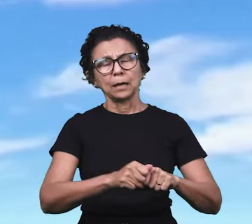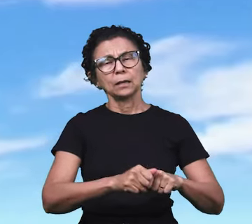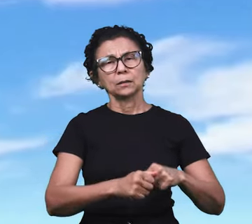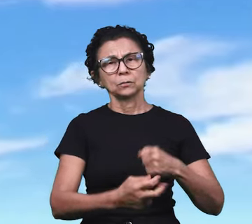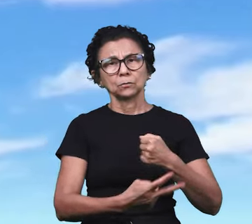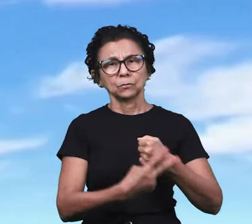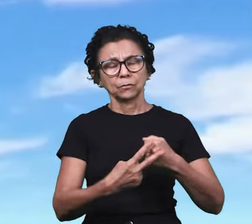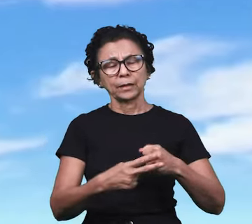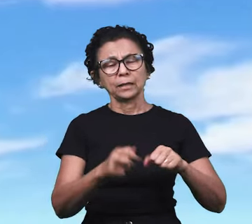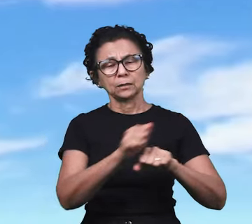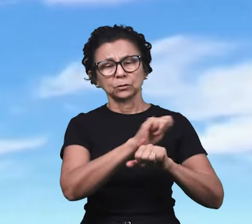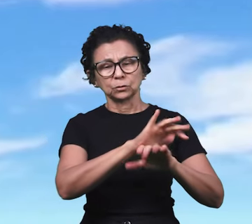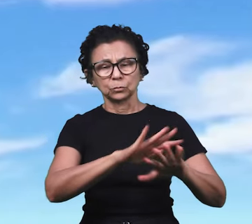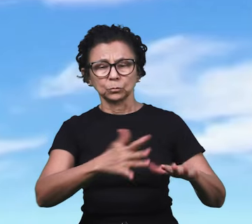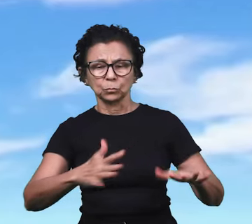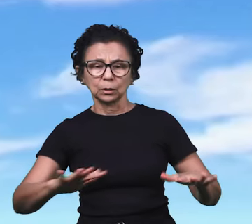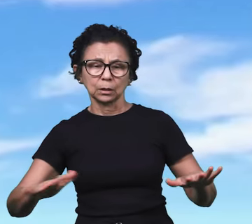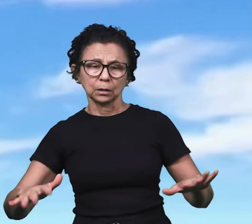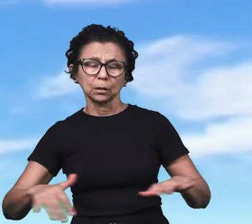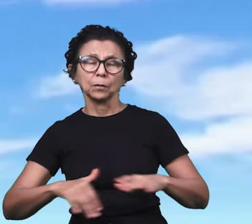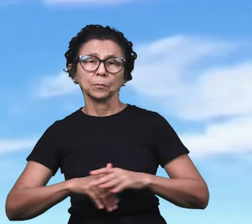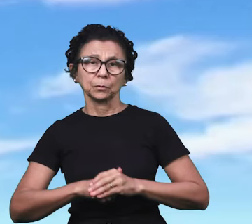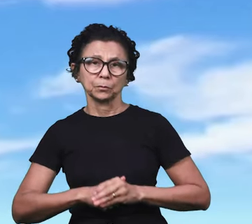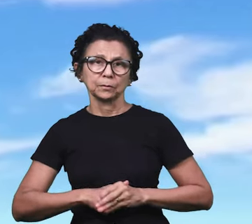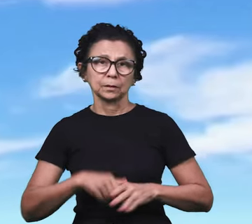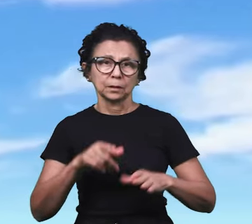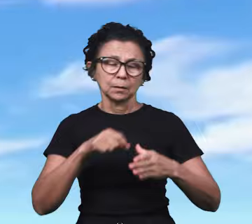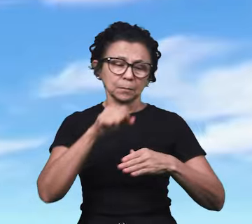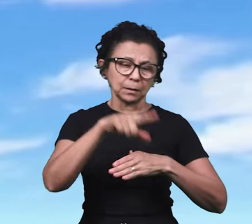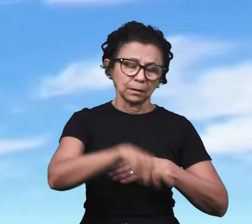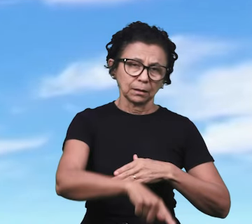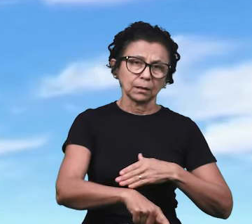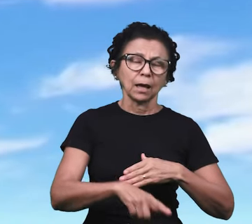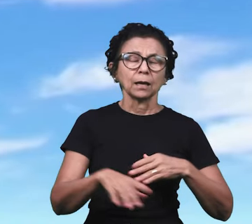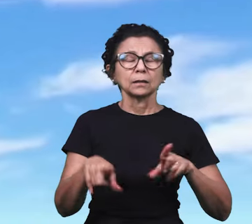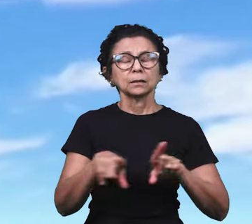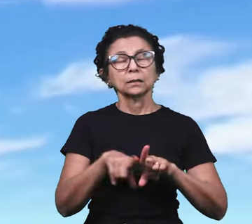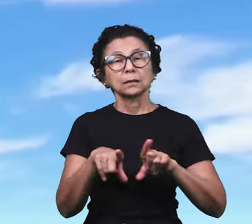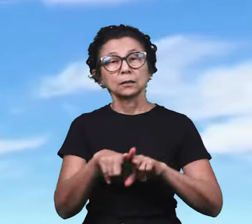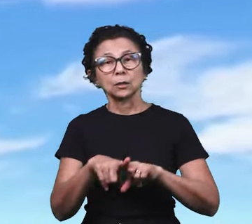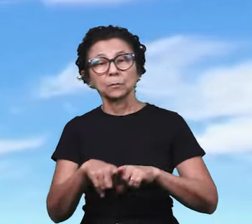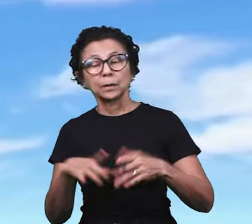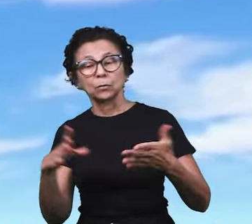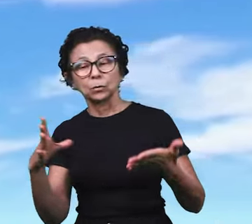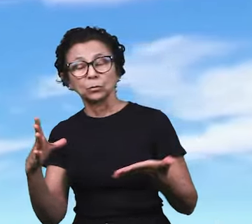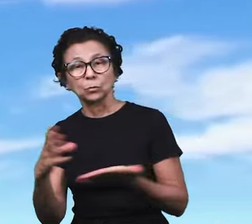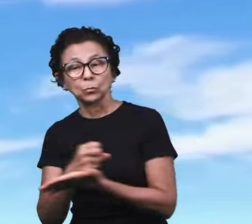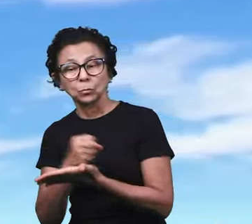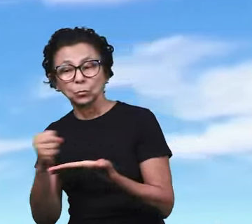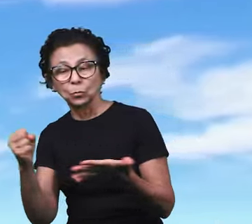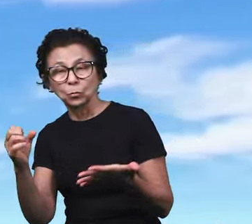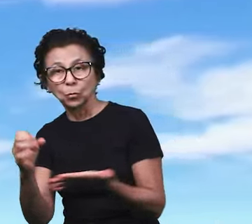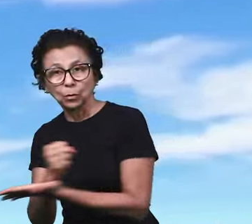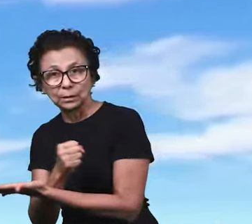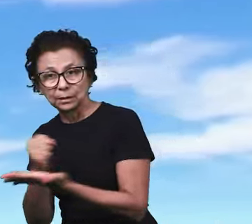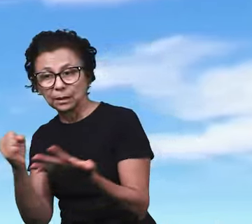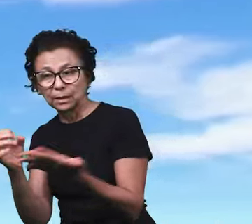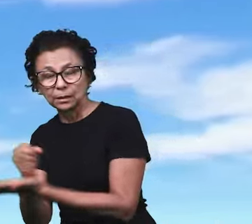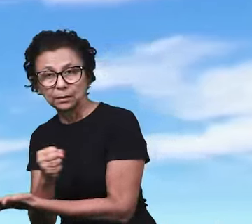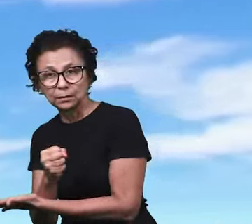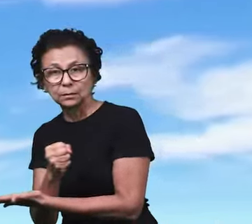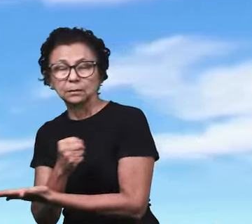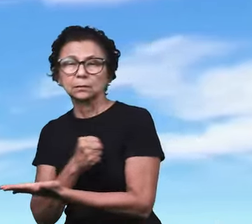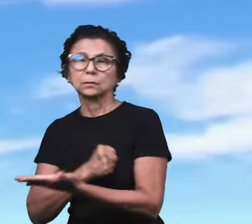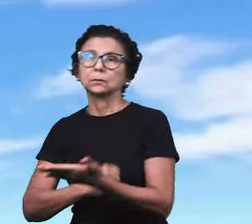da colheita, a saída do ano, quando tiveres colhido do campo o teu trabalho.